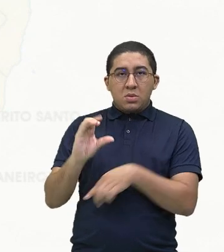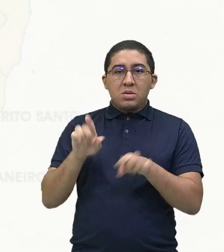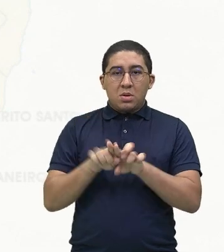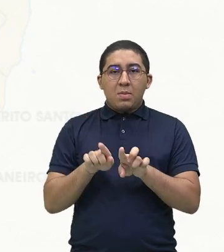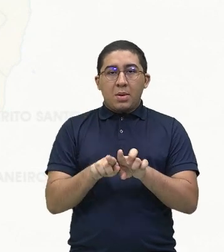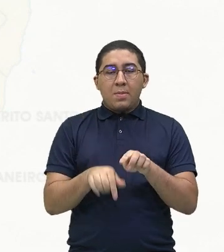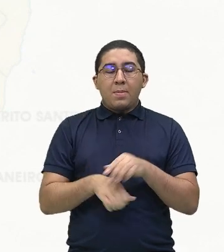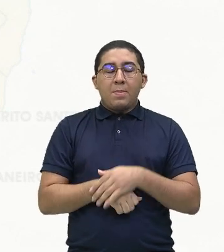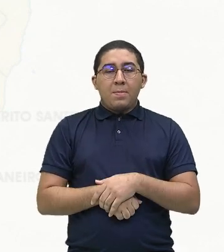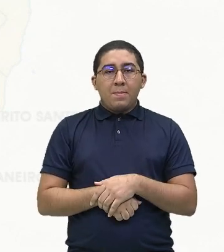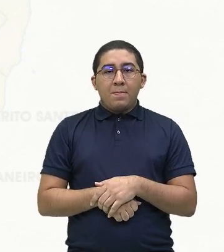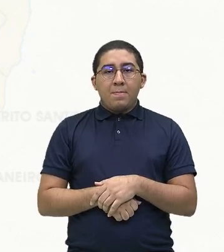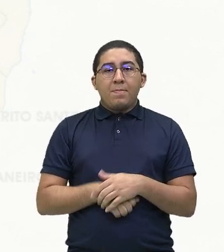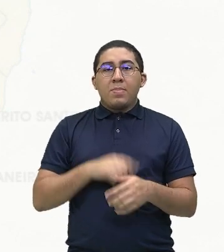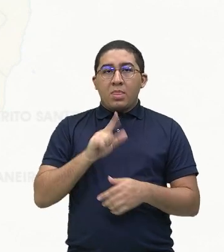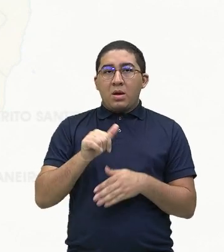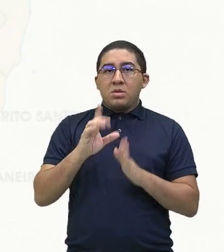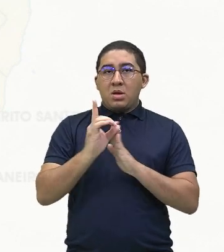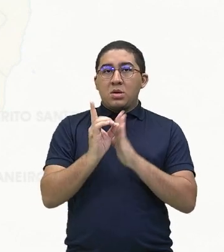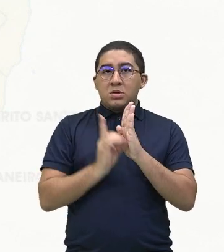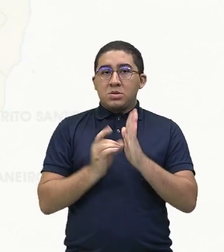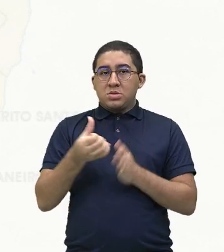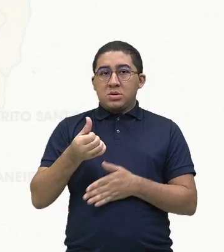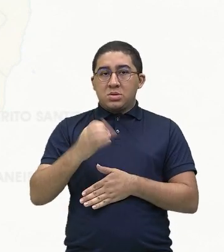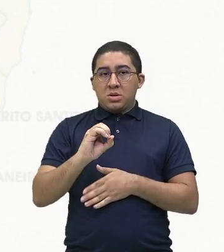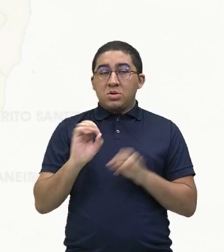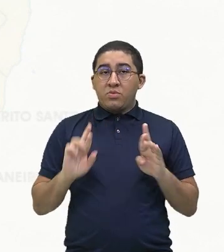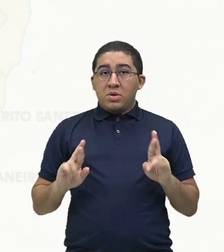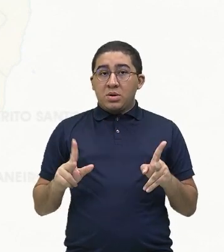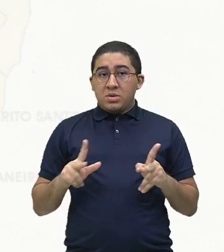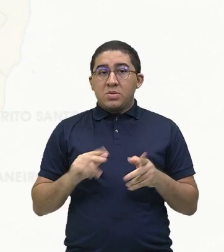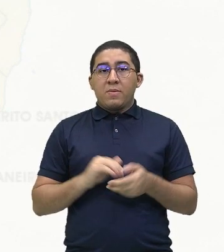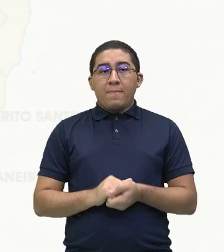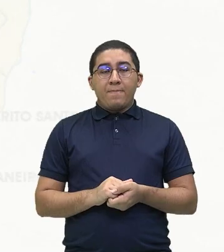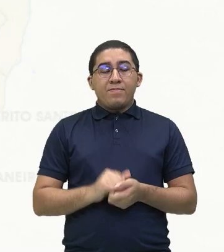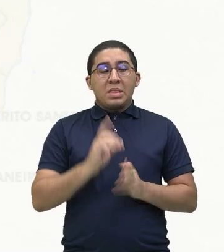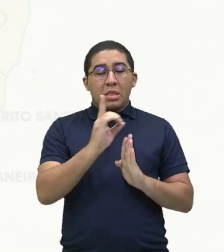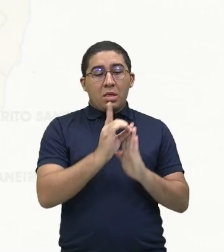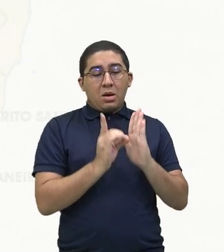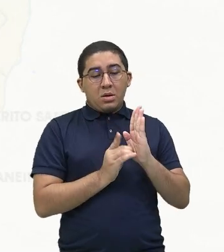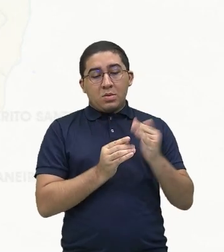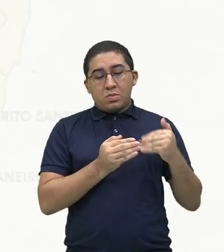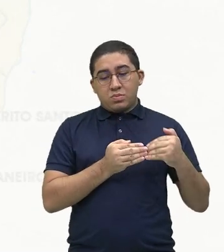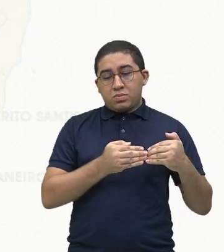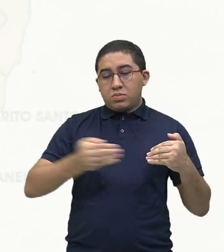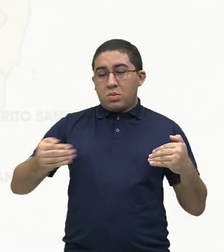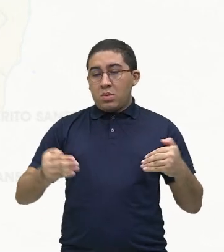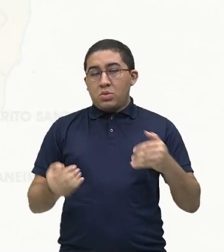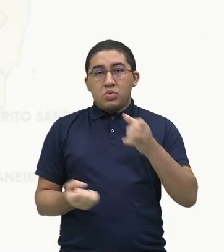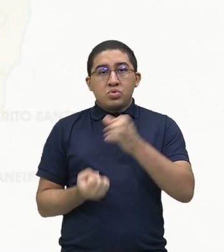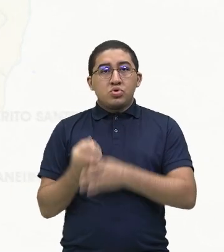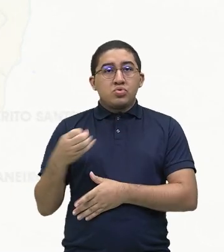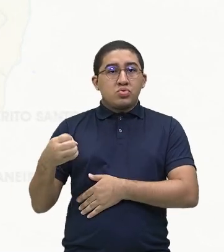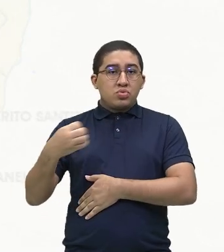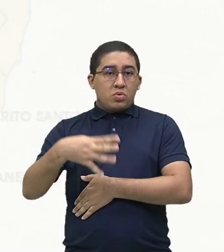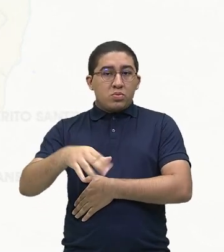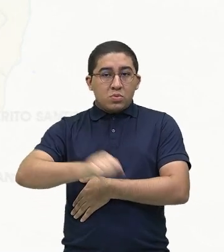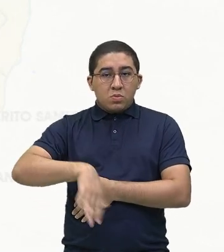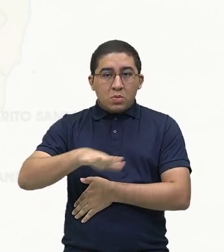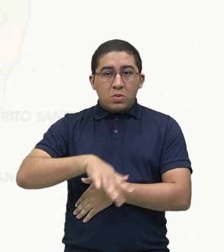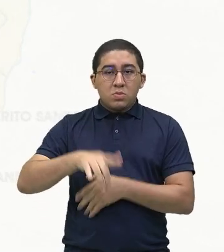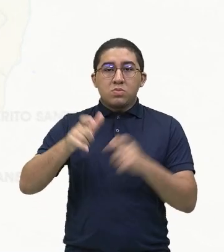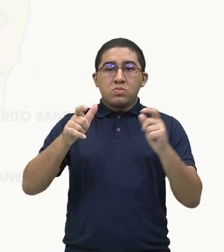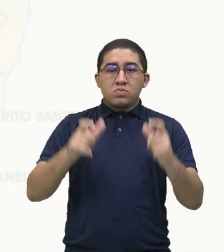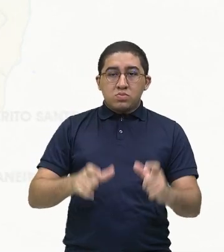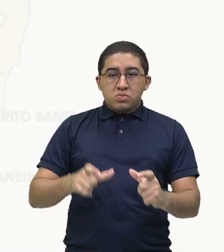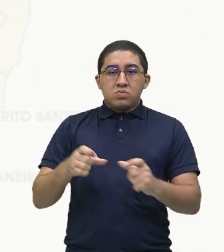em 1960. E ao longo dessas décadas, gente, foram surgindo novos estados, né, novos territórios,